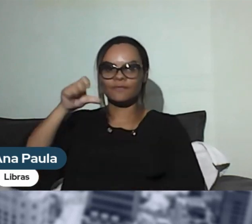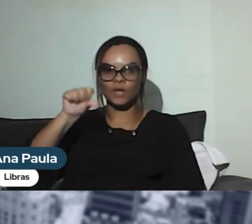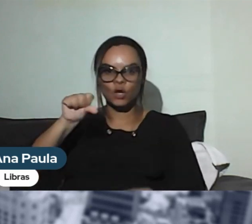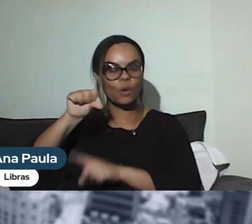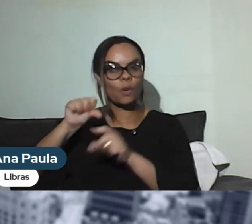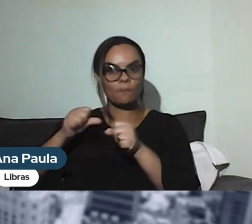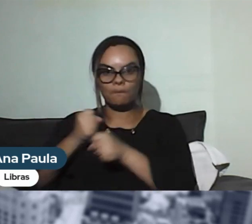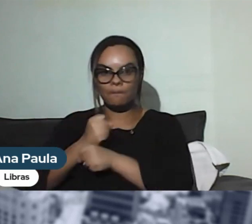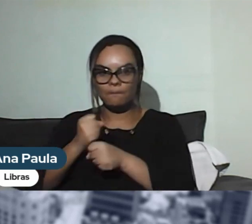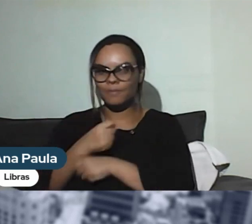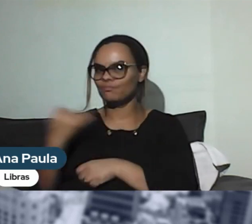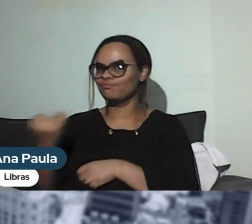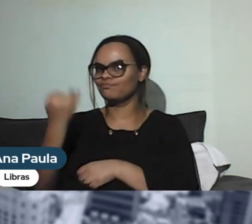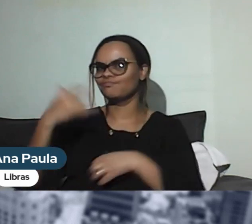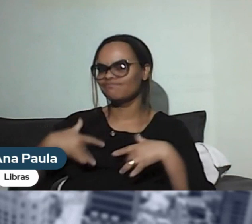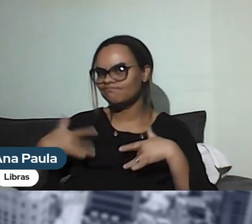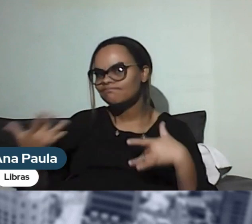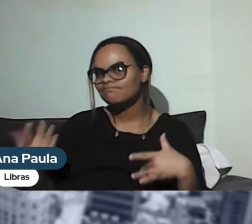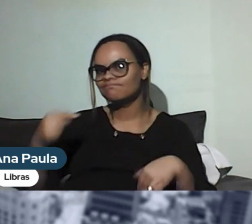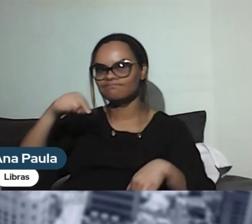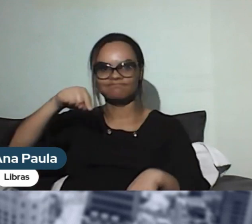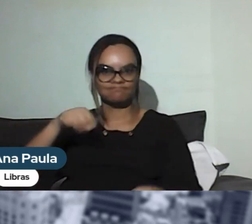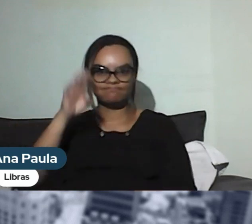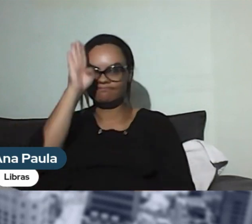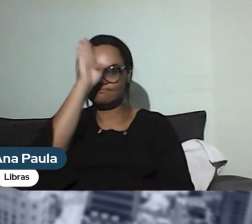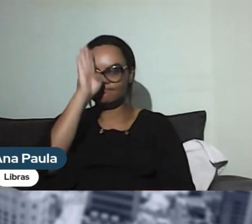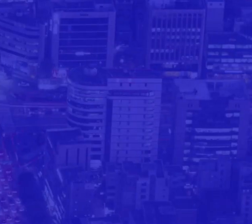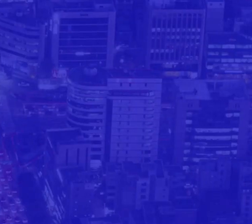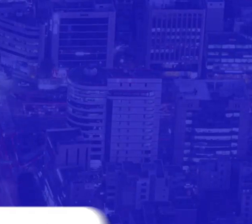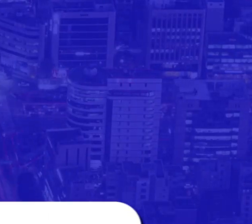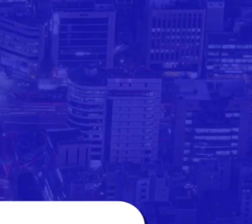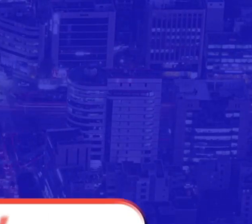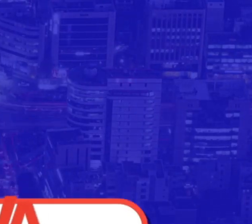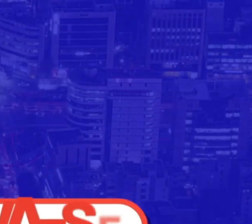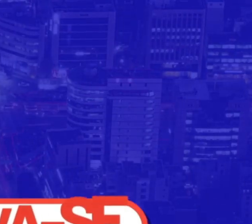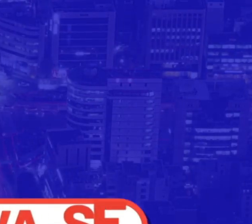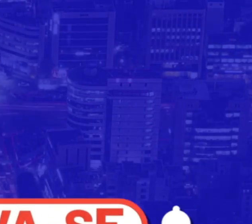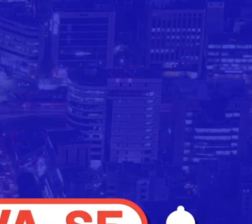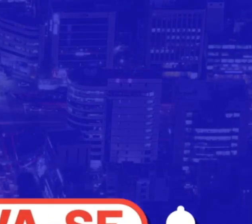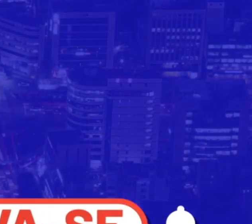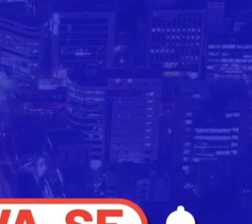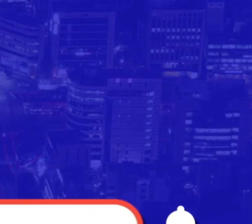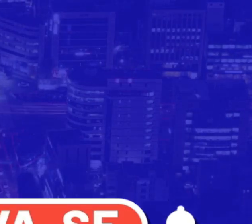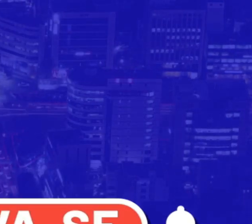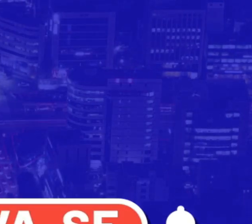importância da doação de órgãos aqui no Diário PCD. e aí